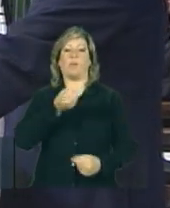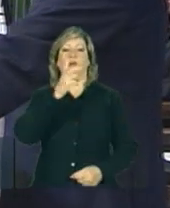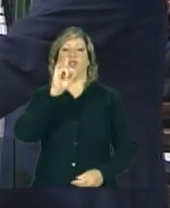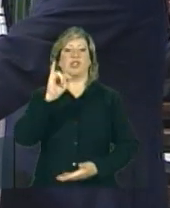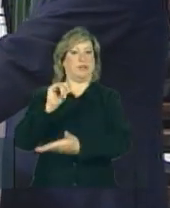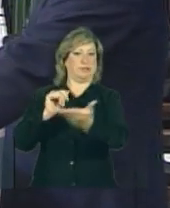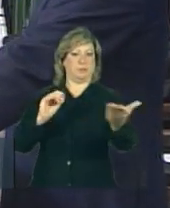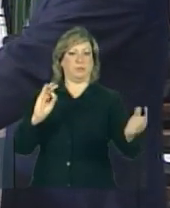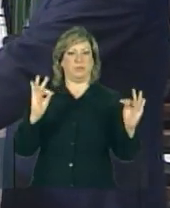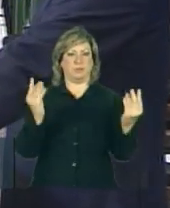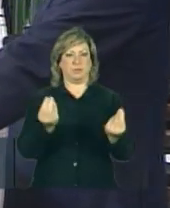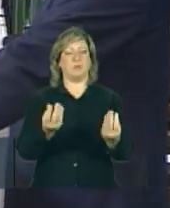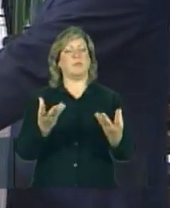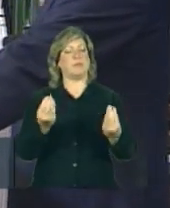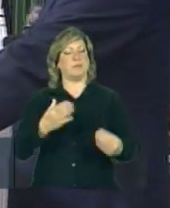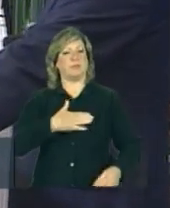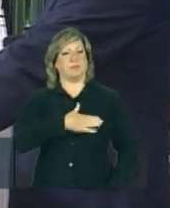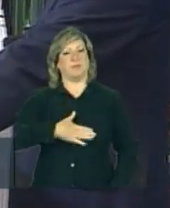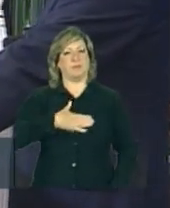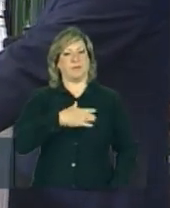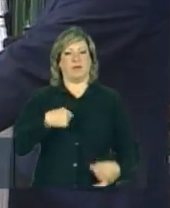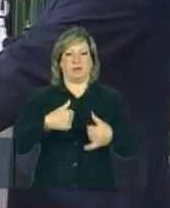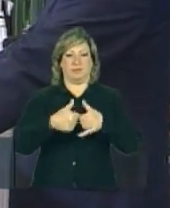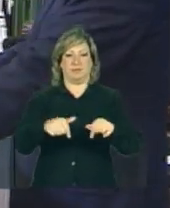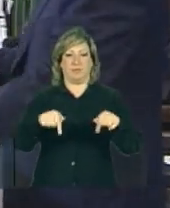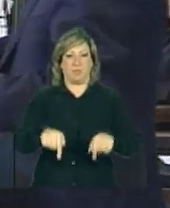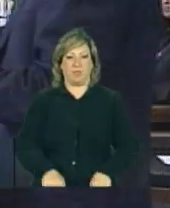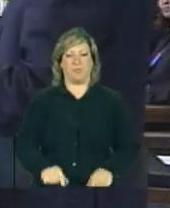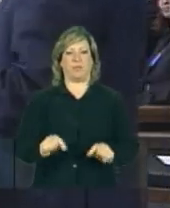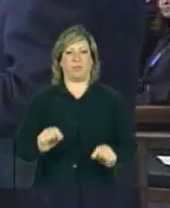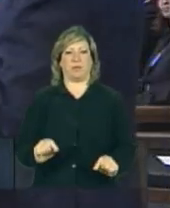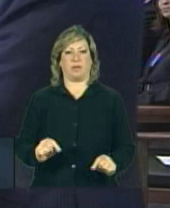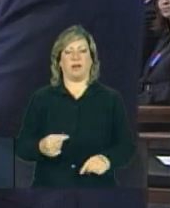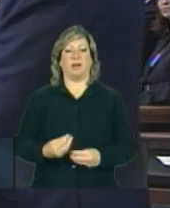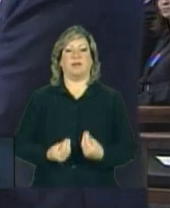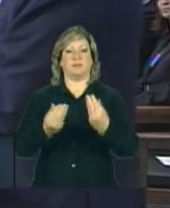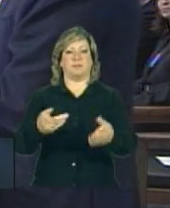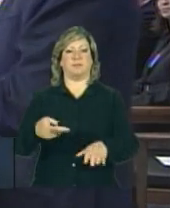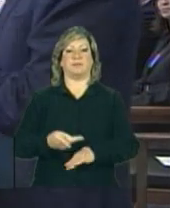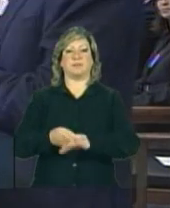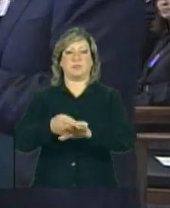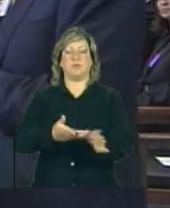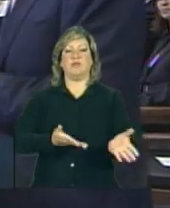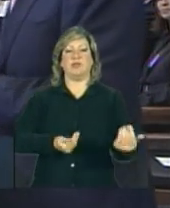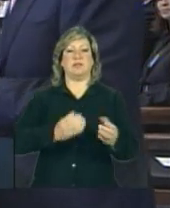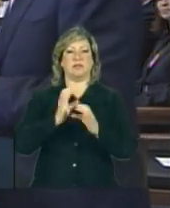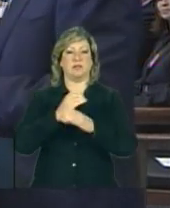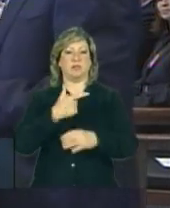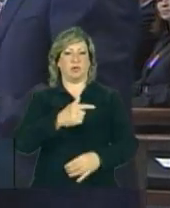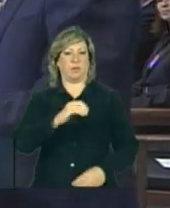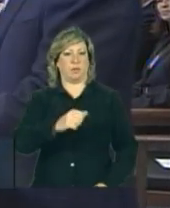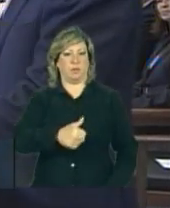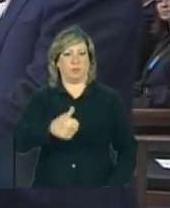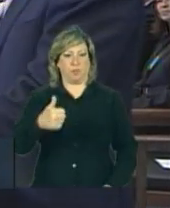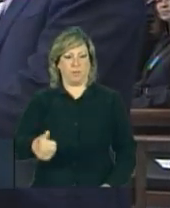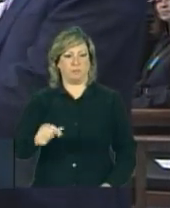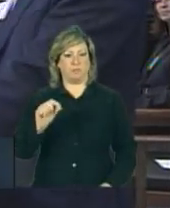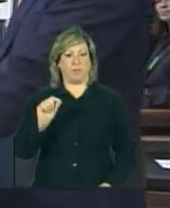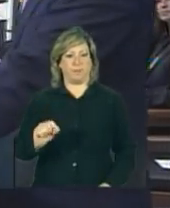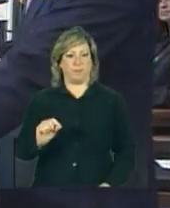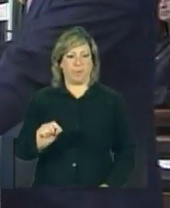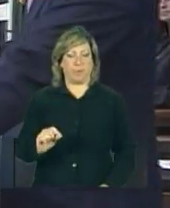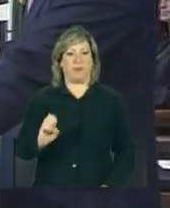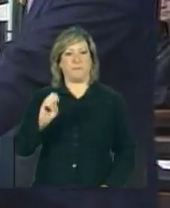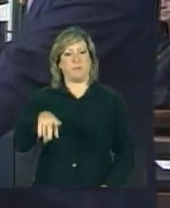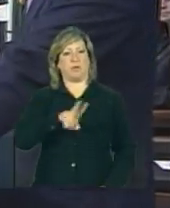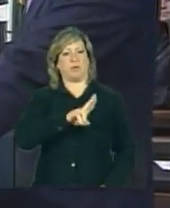a todos. É realmente um grande prazer estar aqui pela entrega do Prêmio Jovem Cientista 2011 e falando em nome da